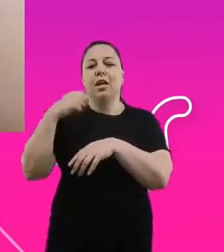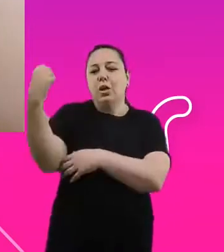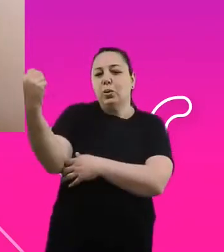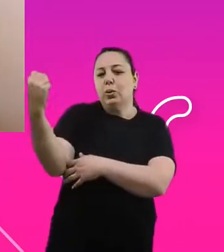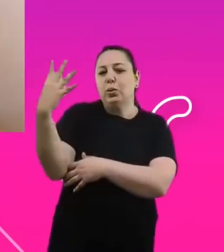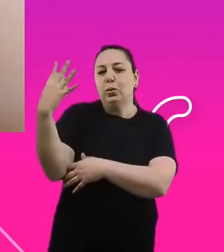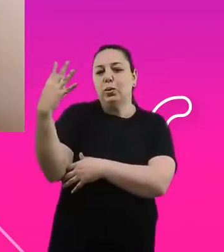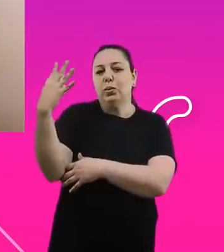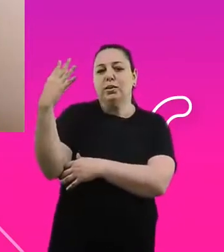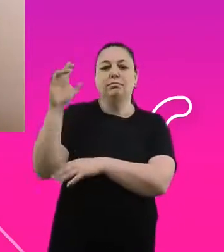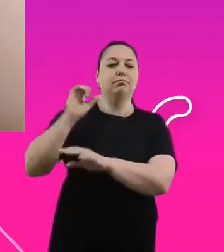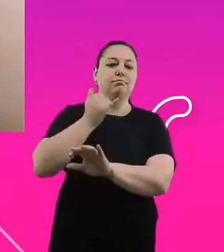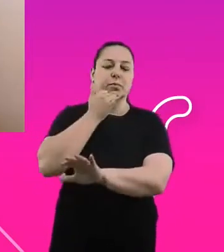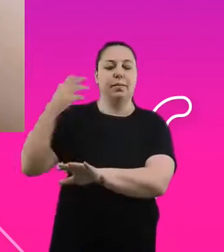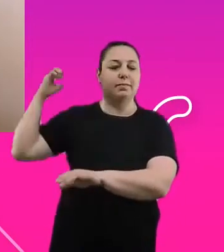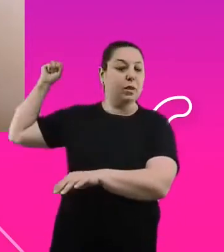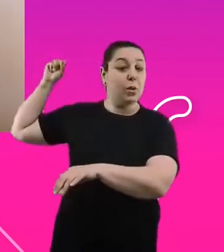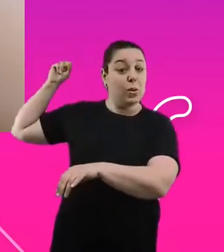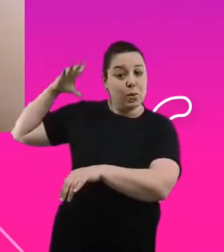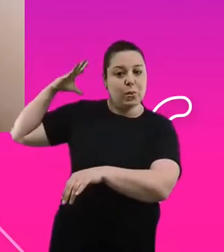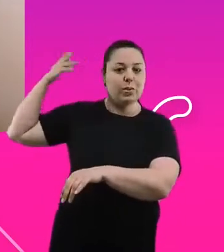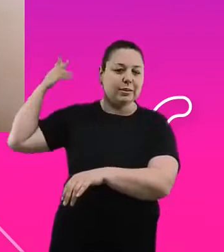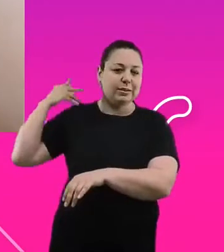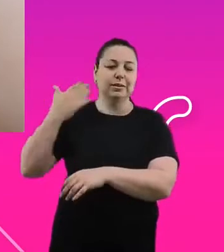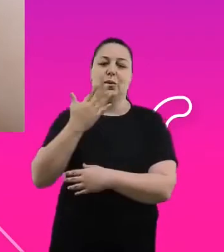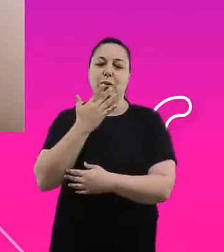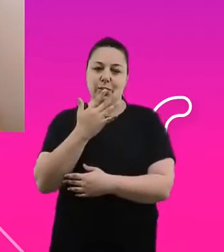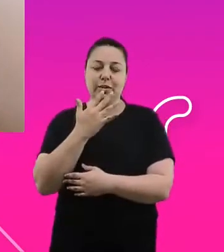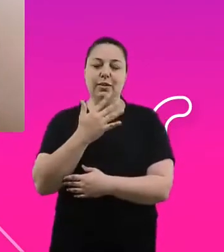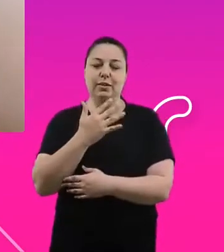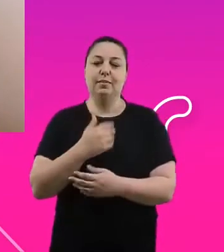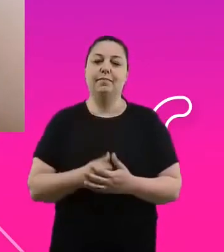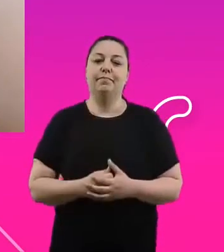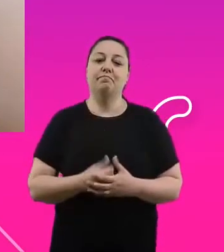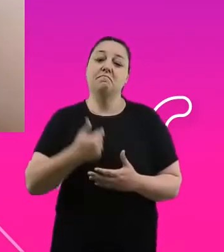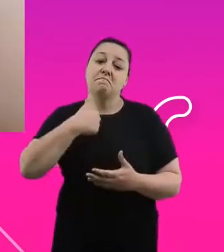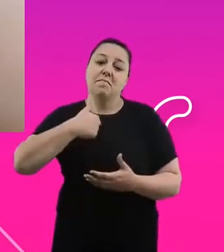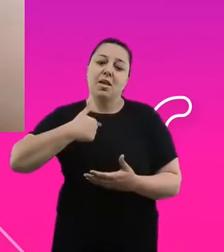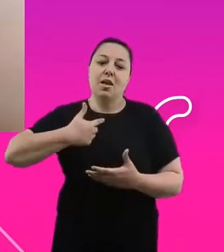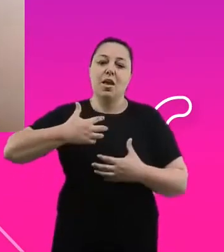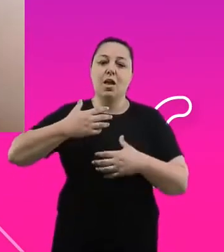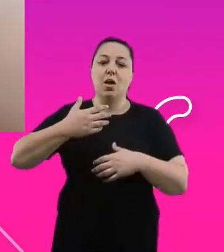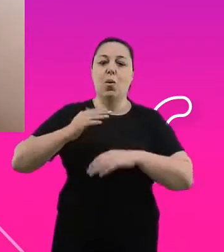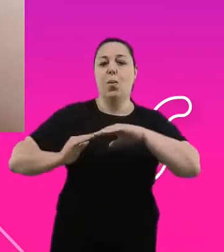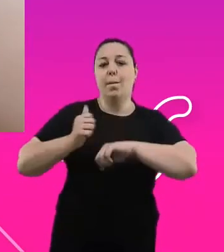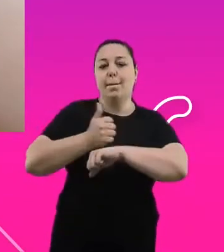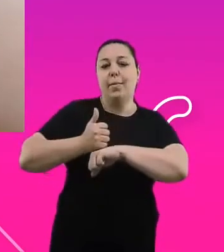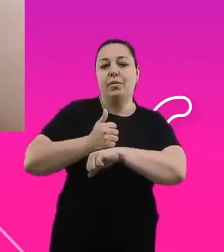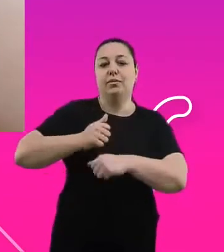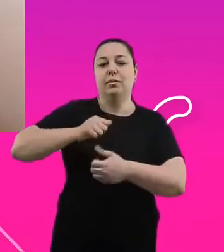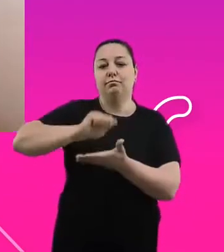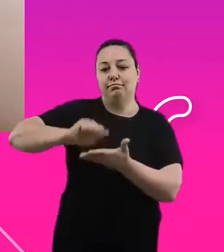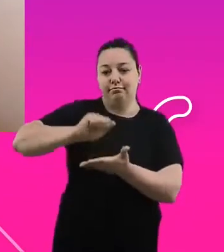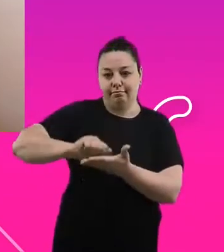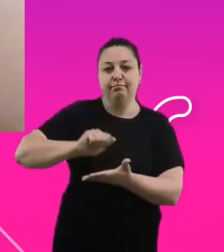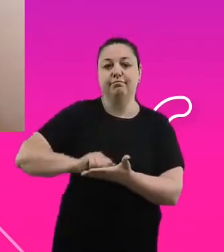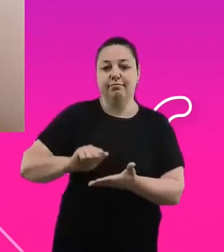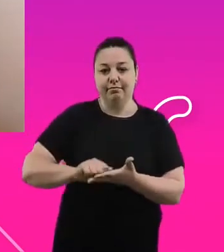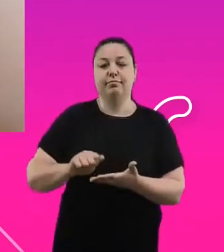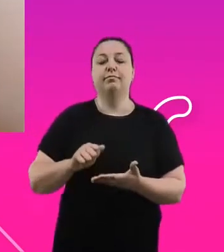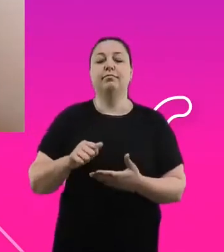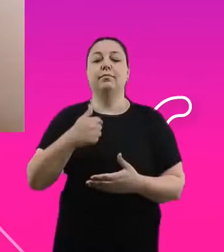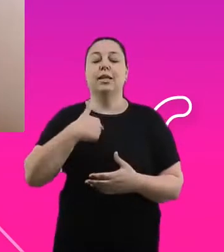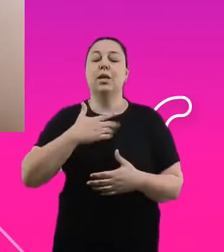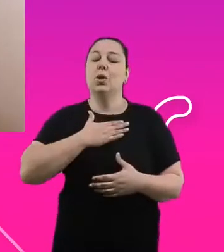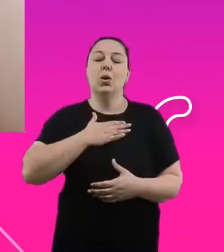mim. Eu sou escritor, essa é hoje a forma como eu me sinto mais à vontade de me definir, é o que eu mais gosto de